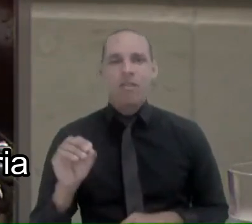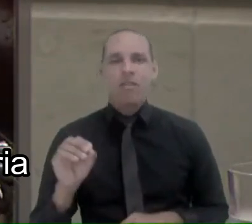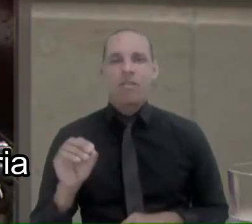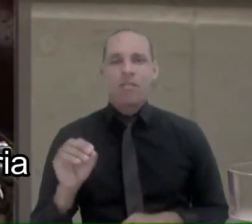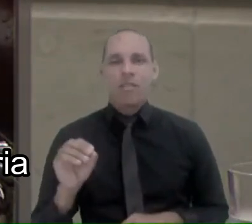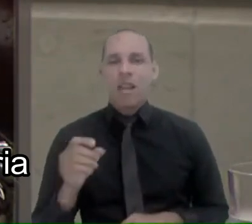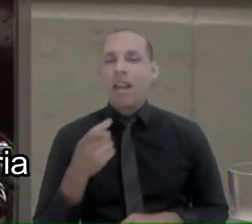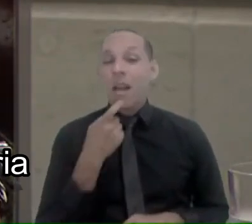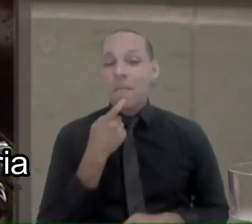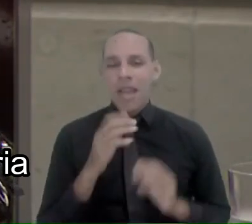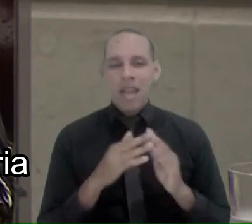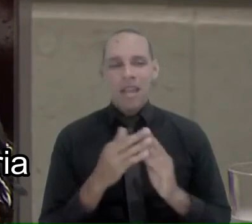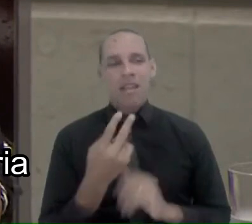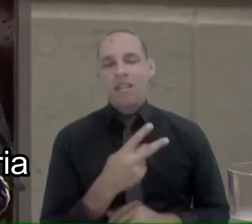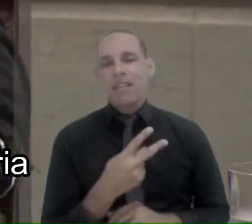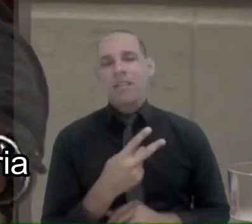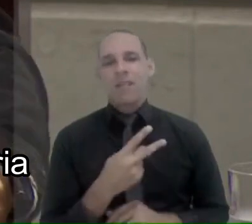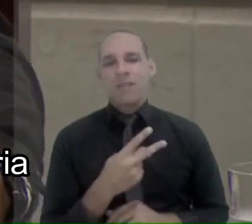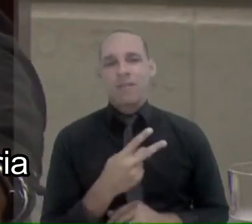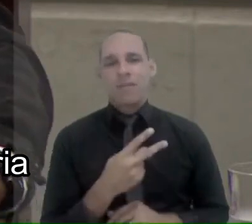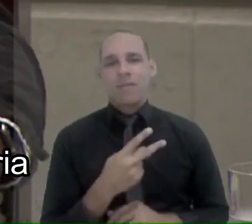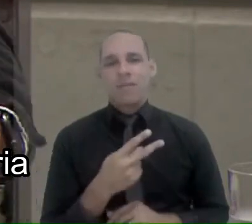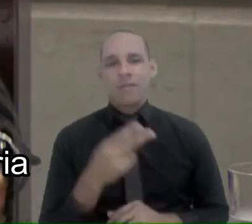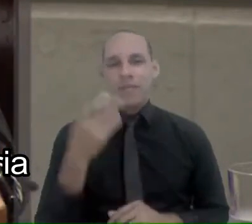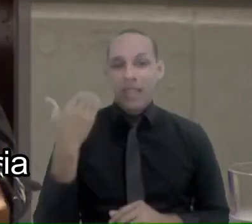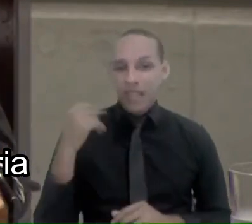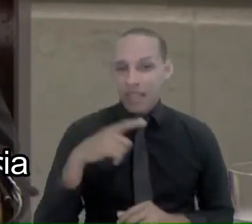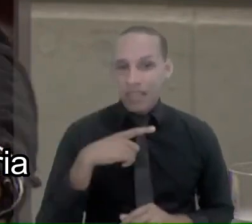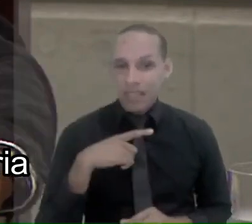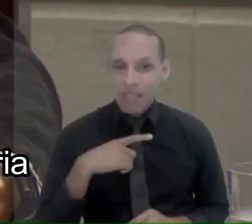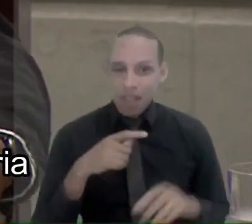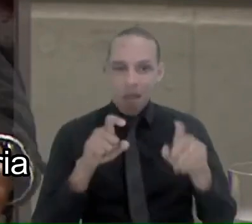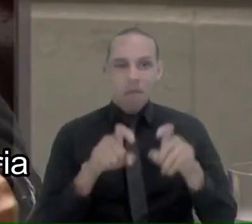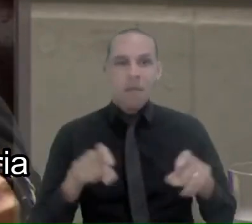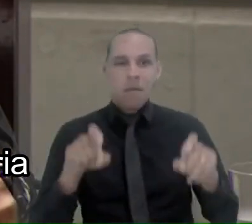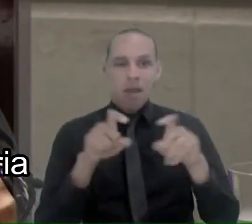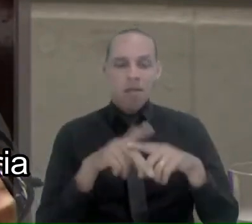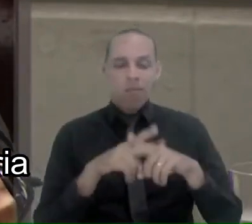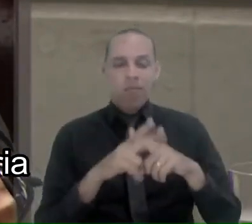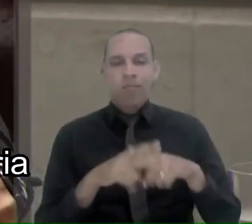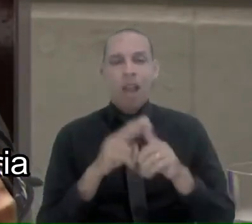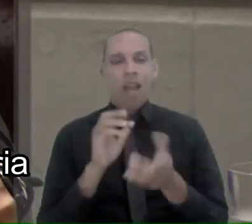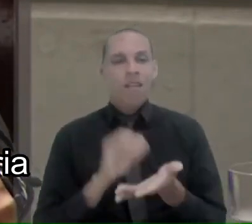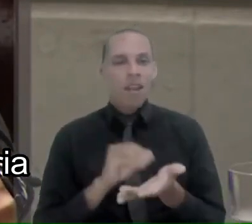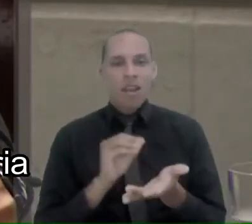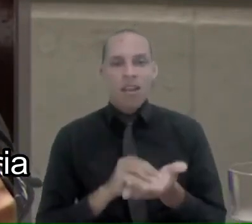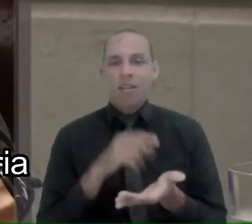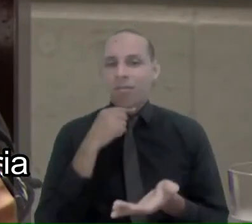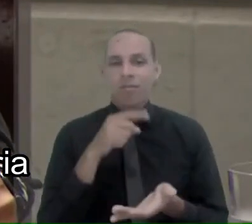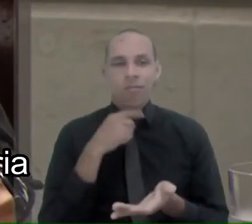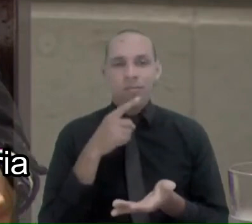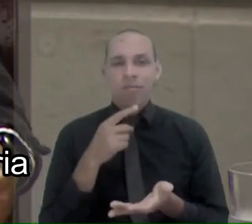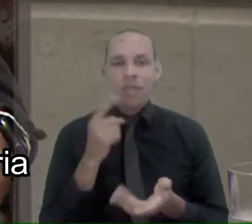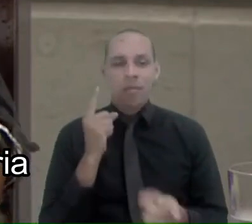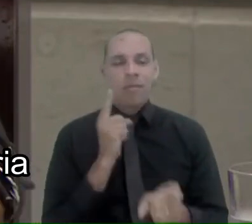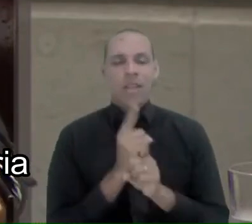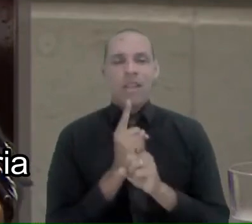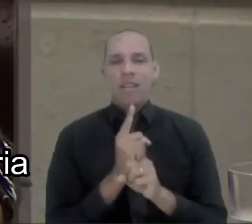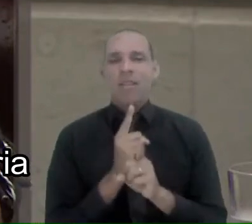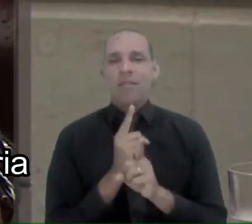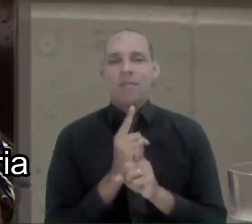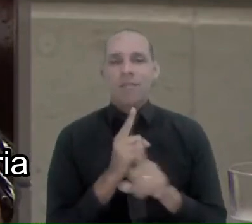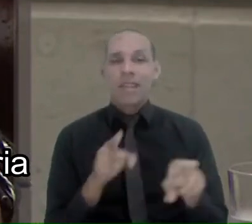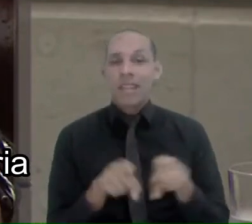do paciente, né? Tínhamos, como eu disse, aparelhos sem manutenção, que impedia o diagnóstico laboratorial. Tínhamos